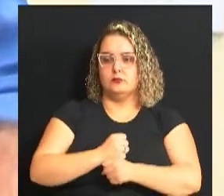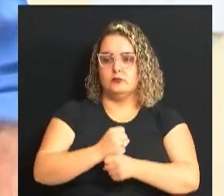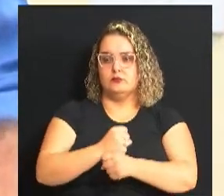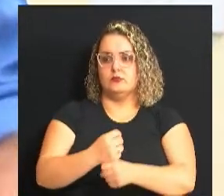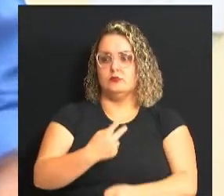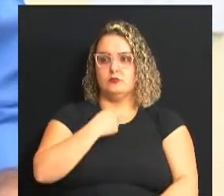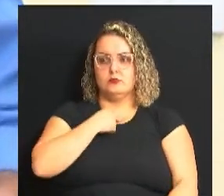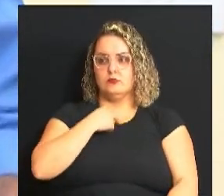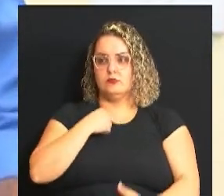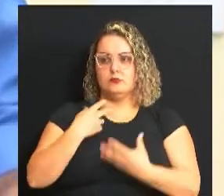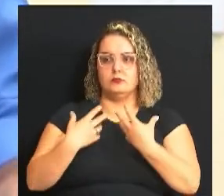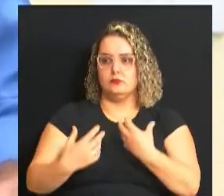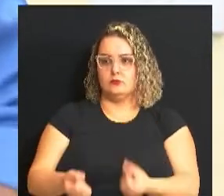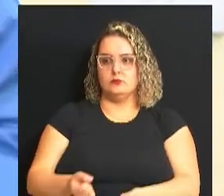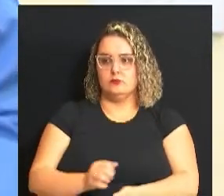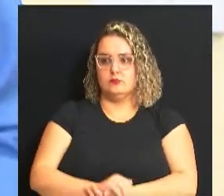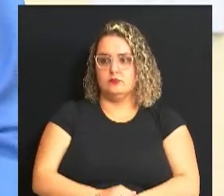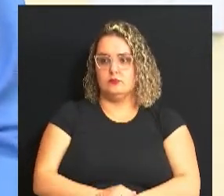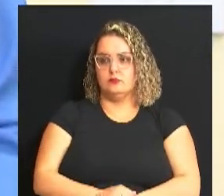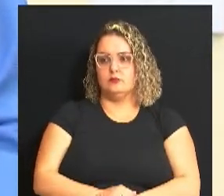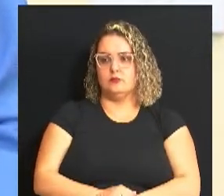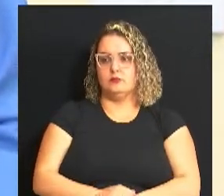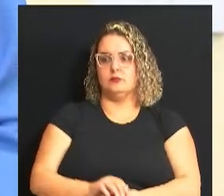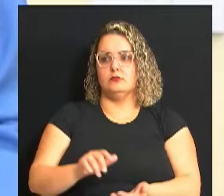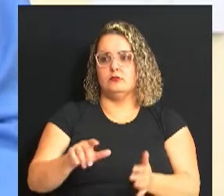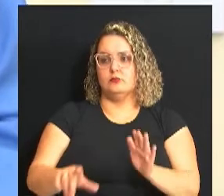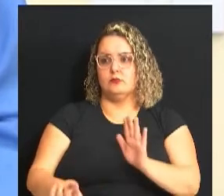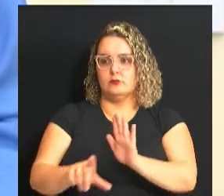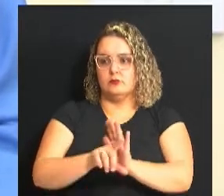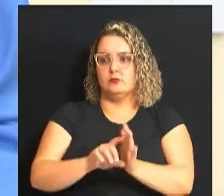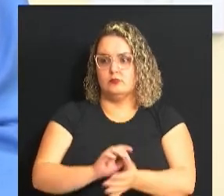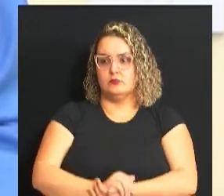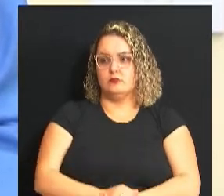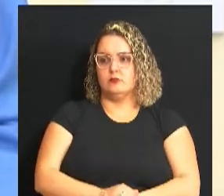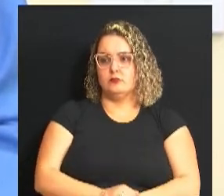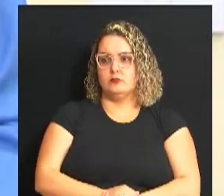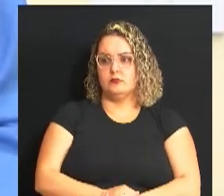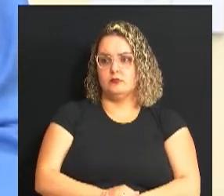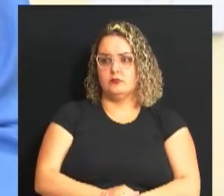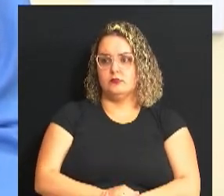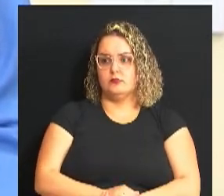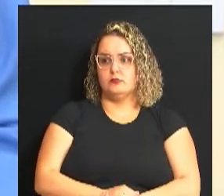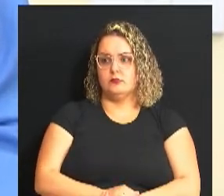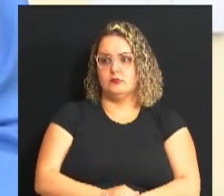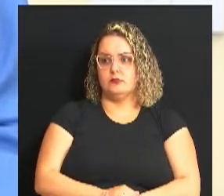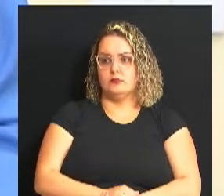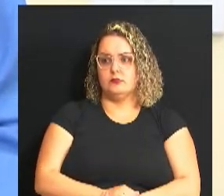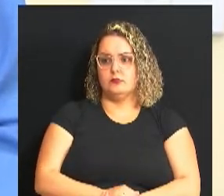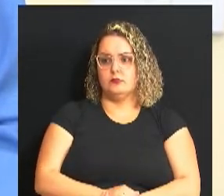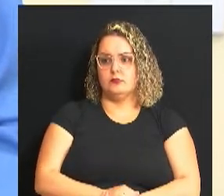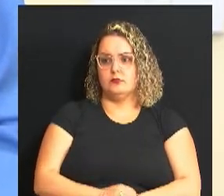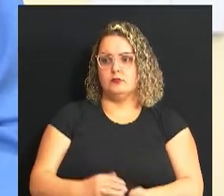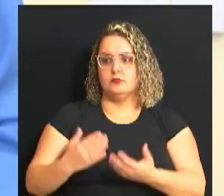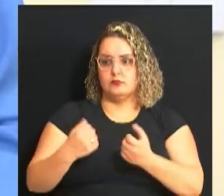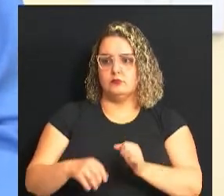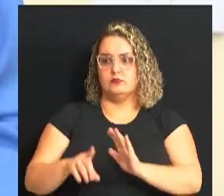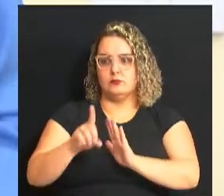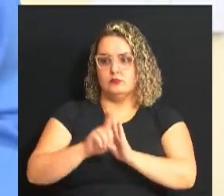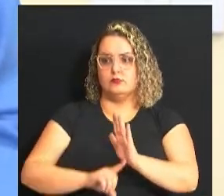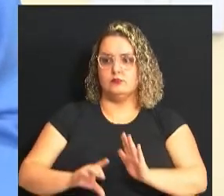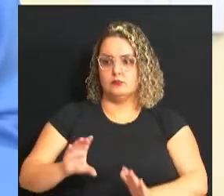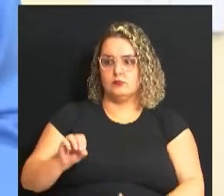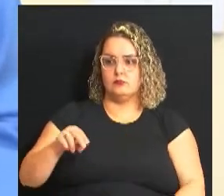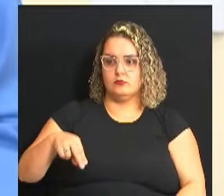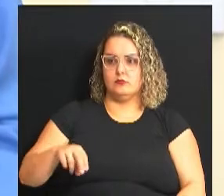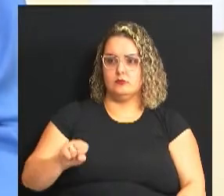receber por legitimação. Ela vai poder receber o teu direito de concessão real de uso